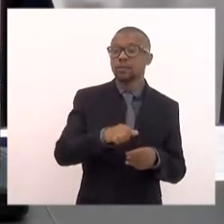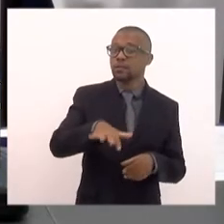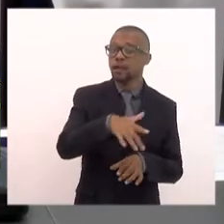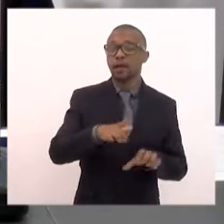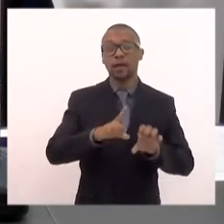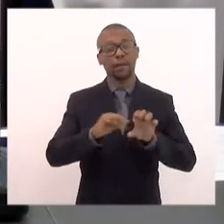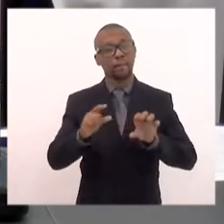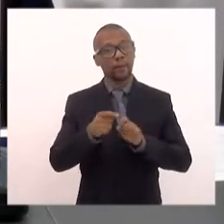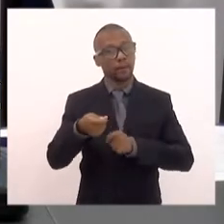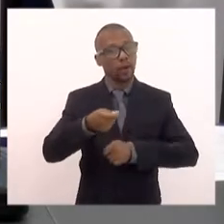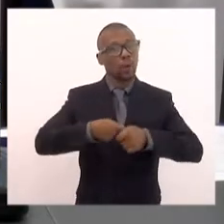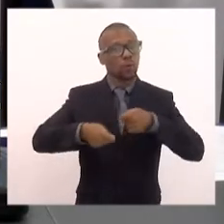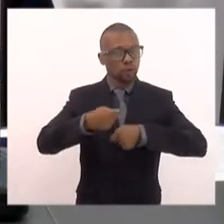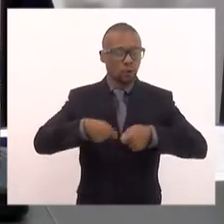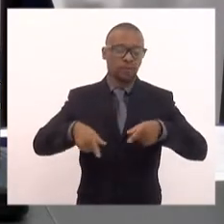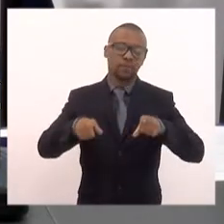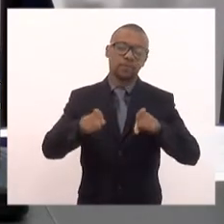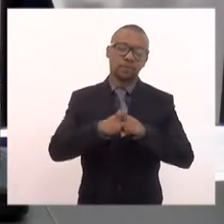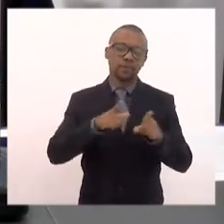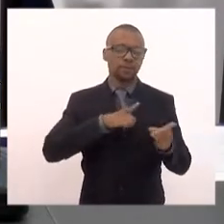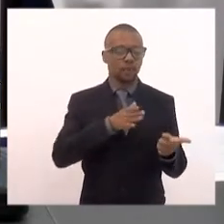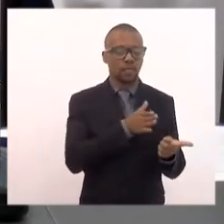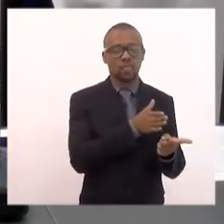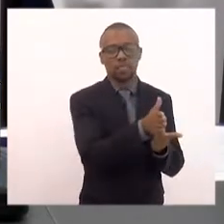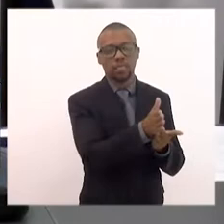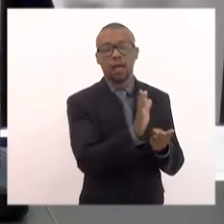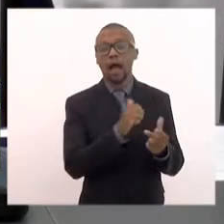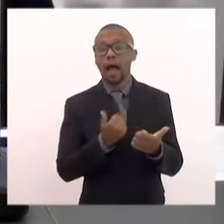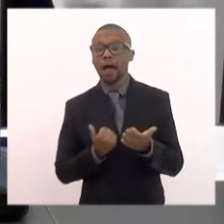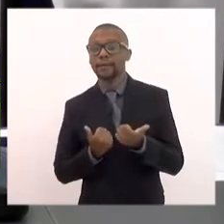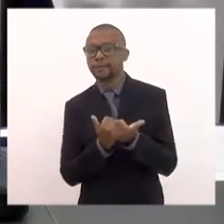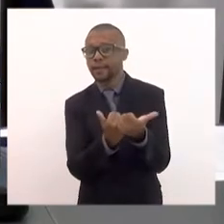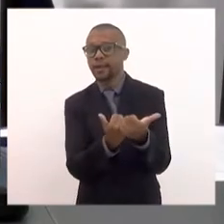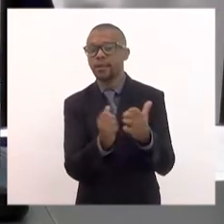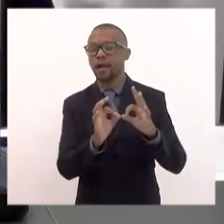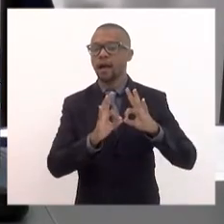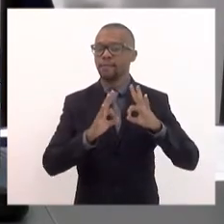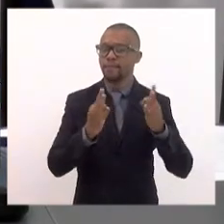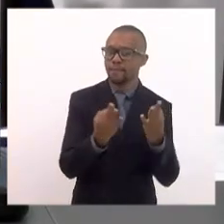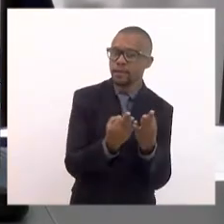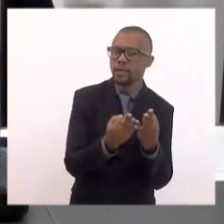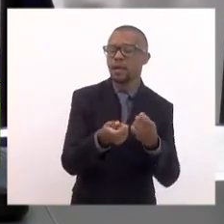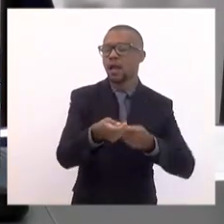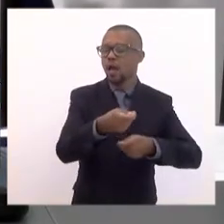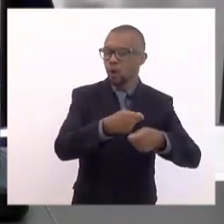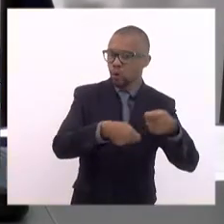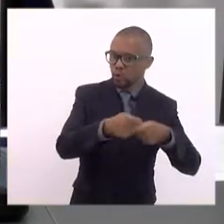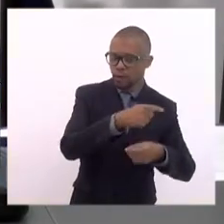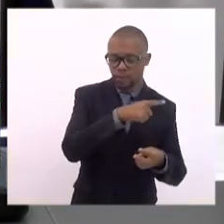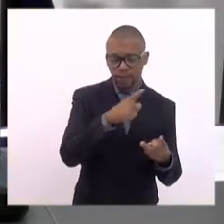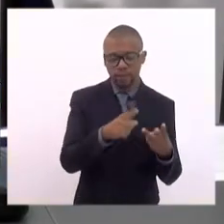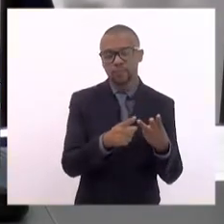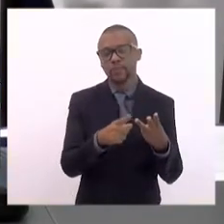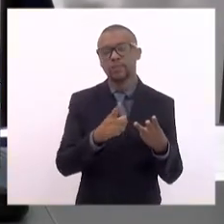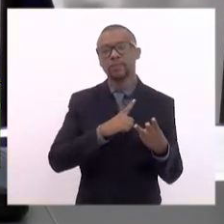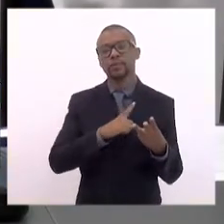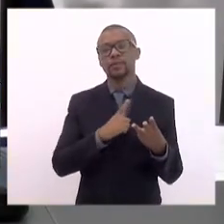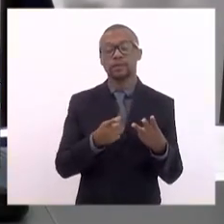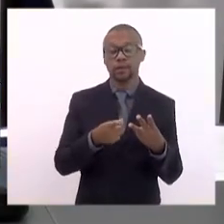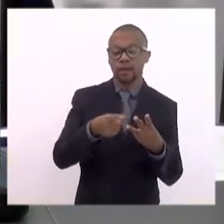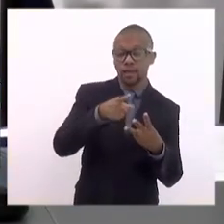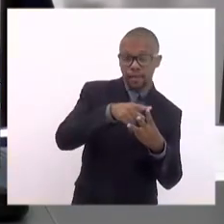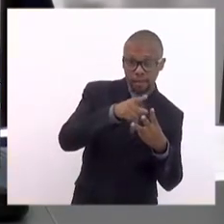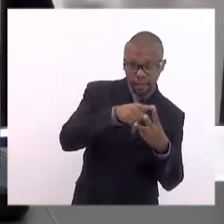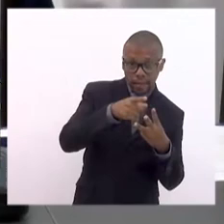Né? Tinha também a vertente da assistência às famílias hipossuficientes economicamente, mas tinha também uma vertente